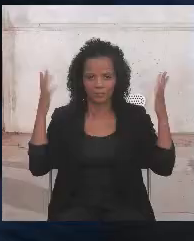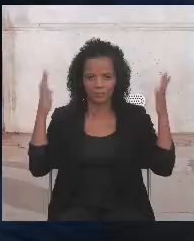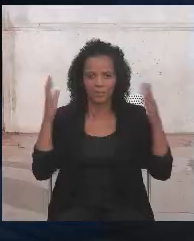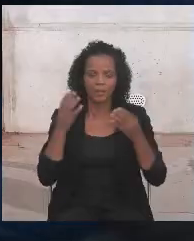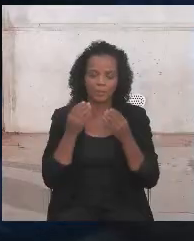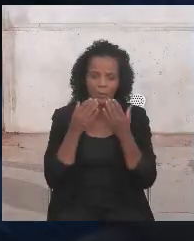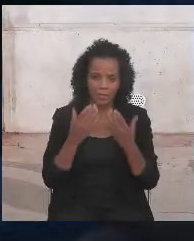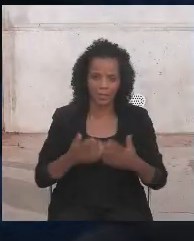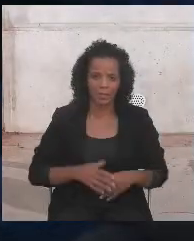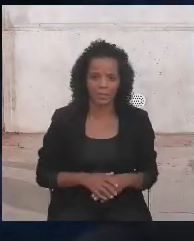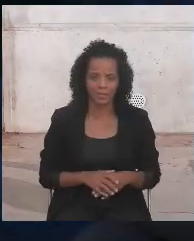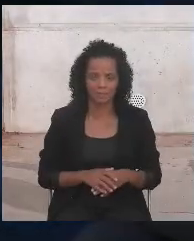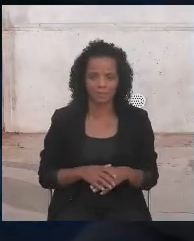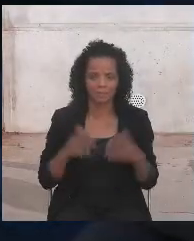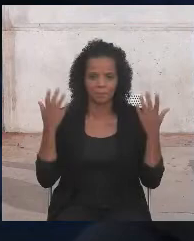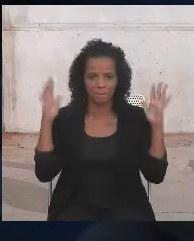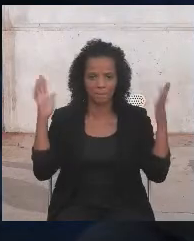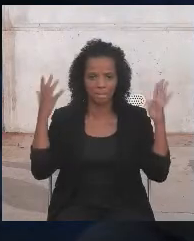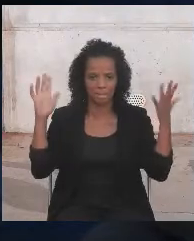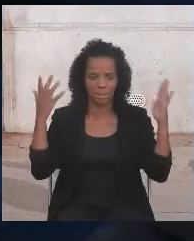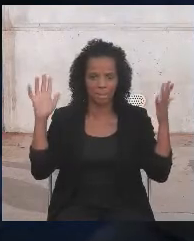Muito obrigado.